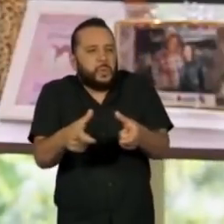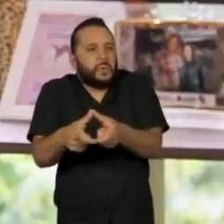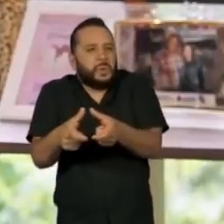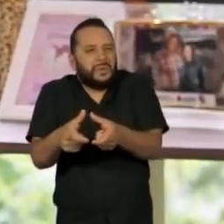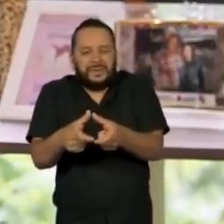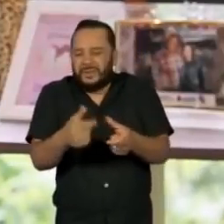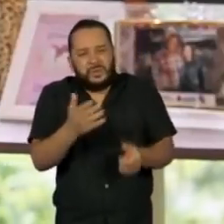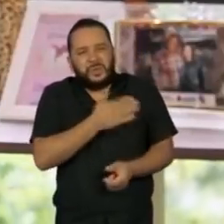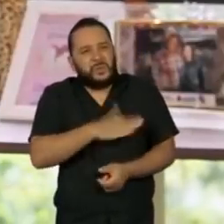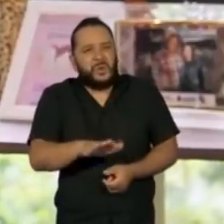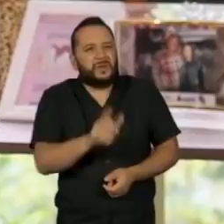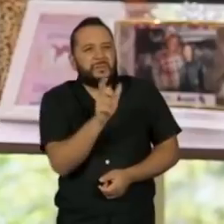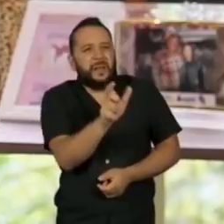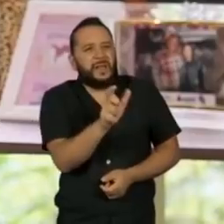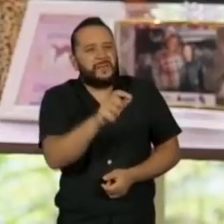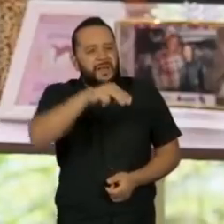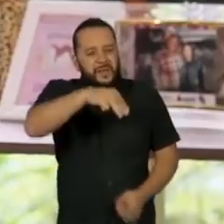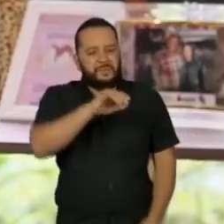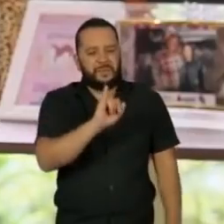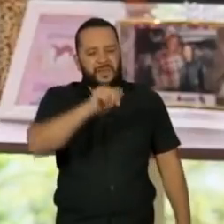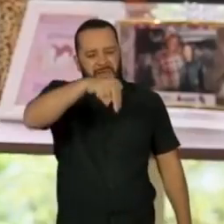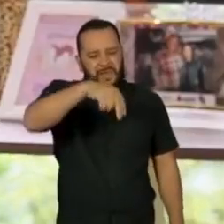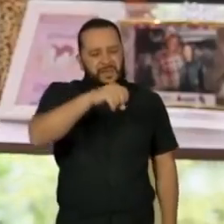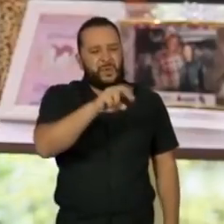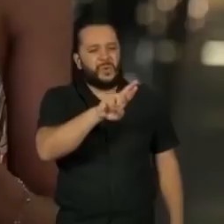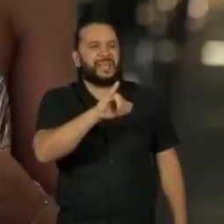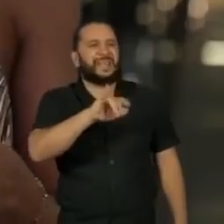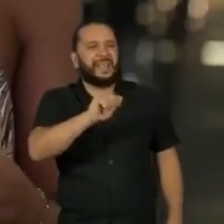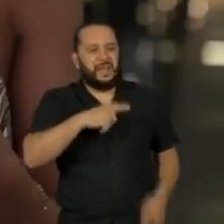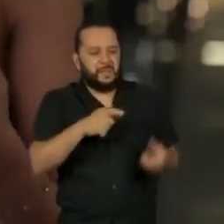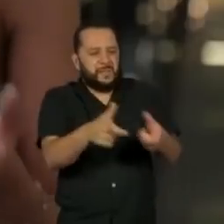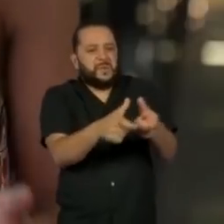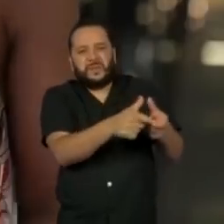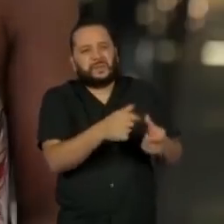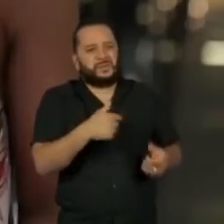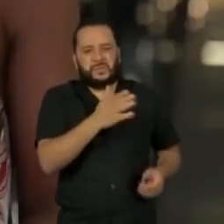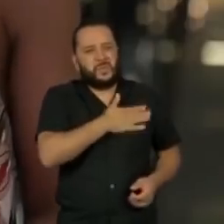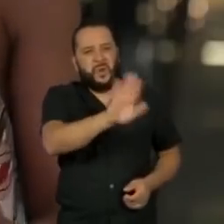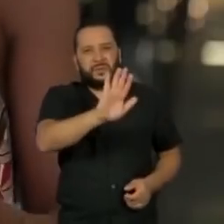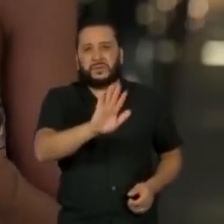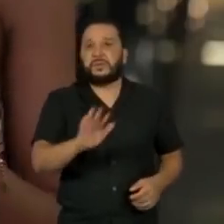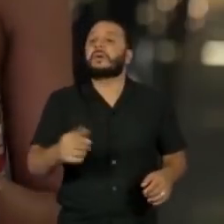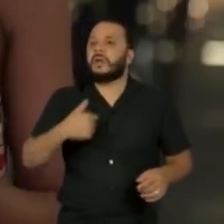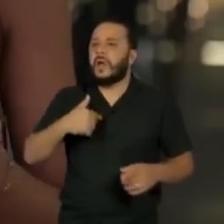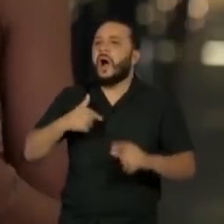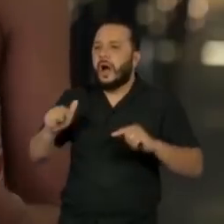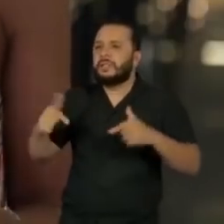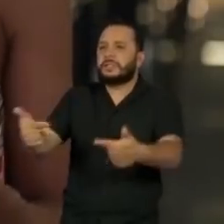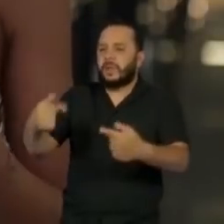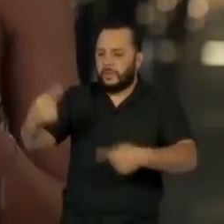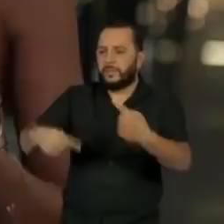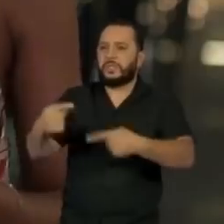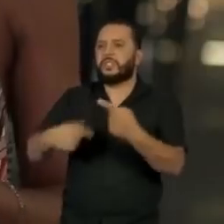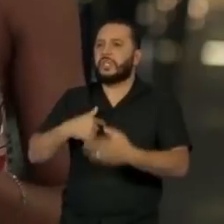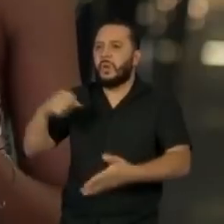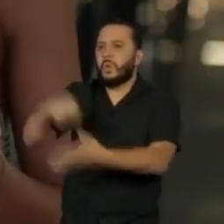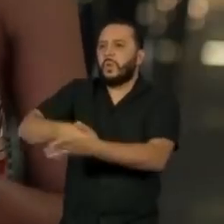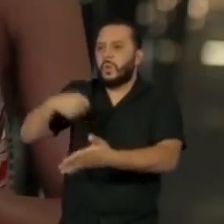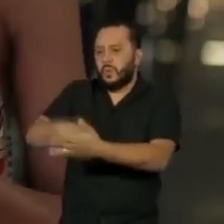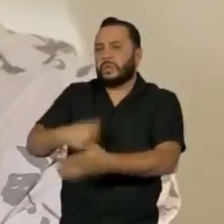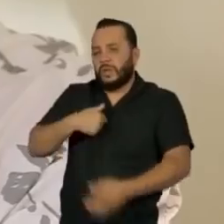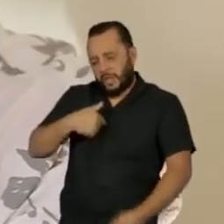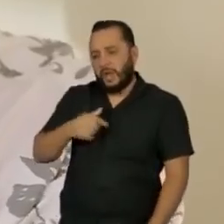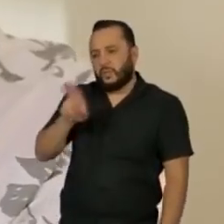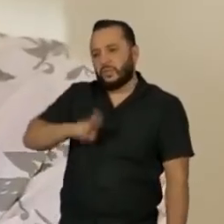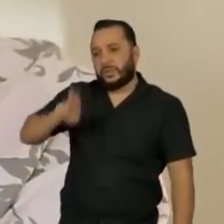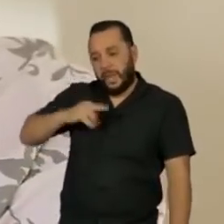tão pequena. E a gente é minoria, a gente se comporta como minoria. E a minha primeira ação política foi a reivindicação do uso do meu nome